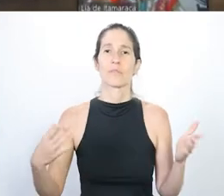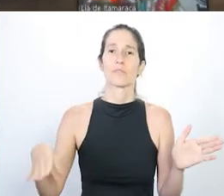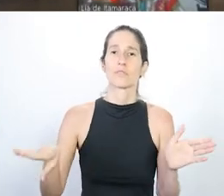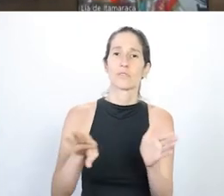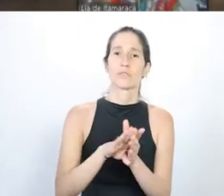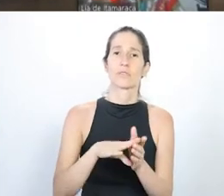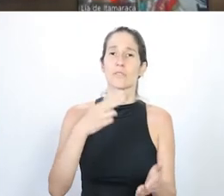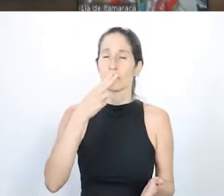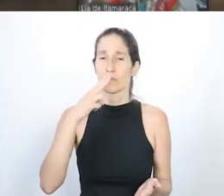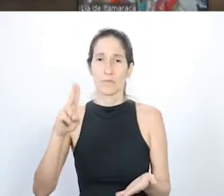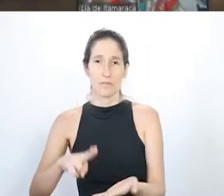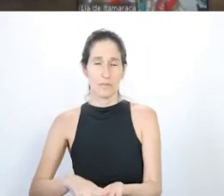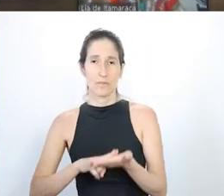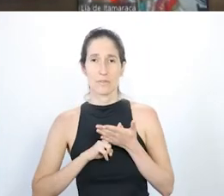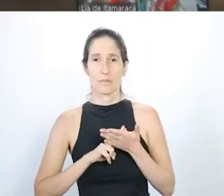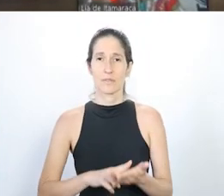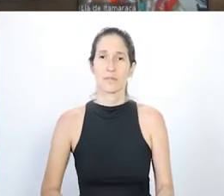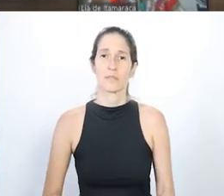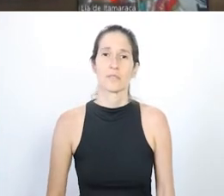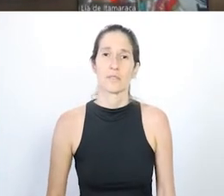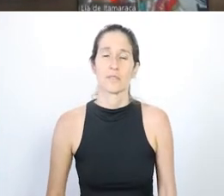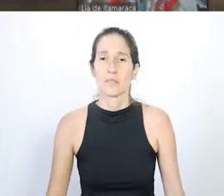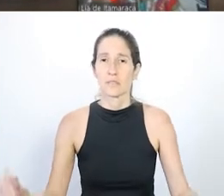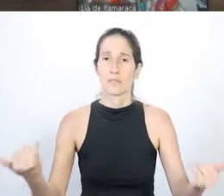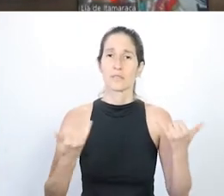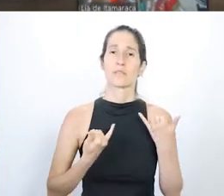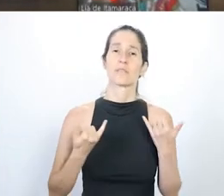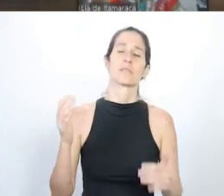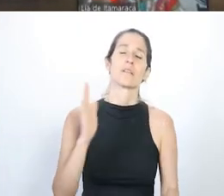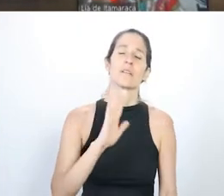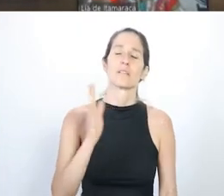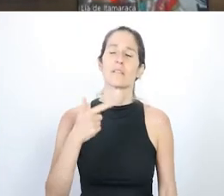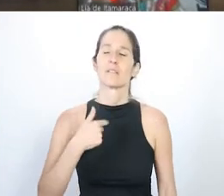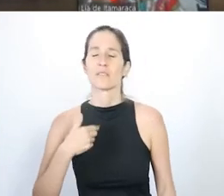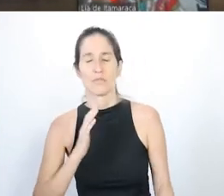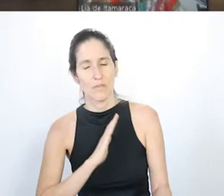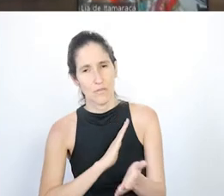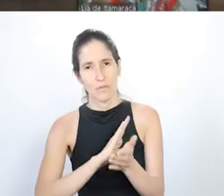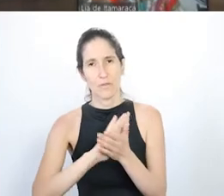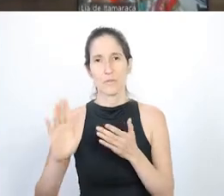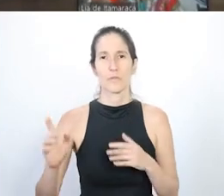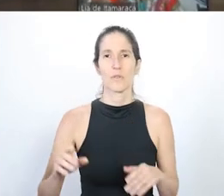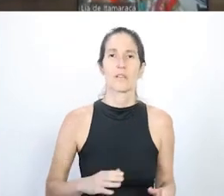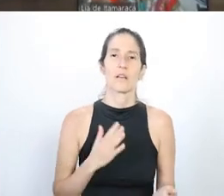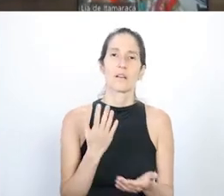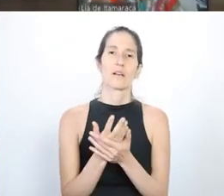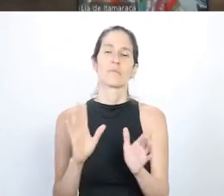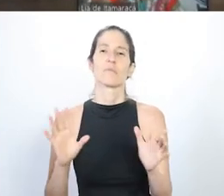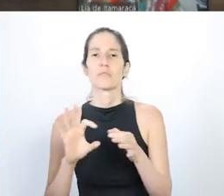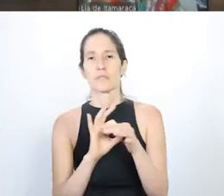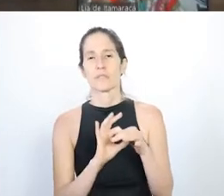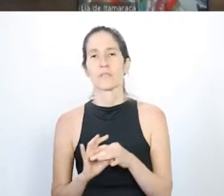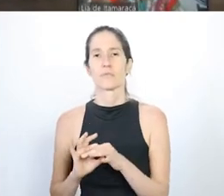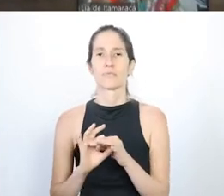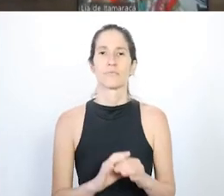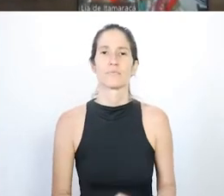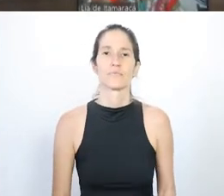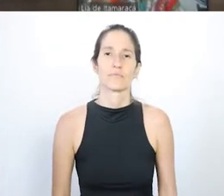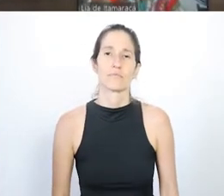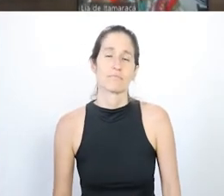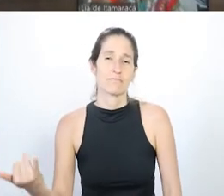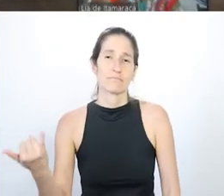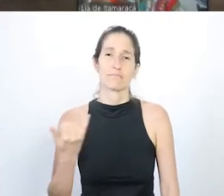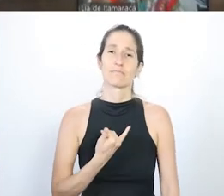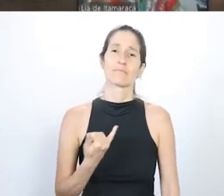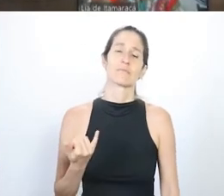aquele cartão, dizendo assim: adeus, até outra hora, meu amor, eu vou-me embora, morreu a nossa união. Dizendo assim: